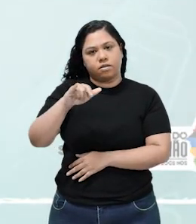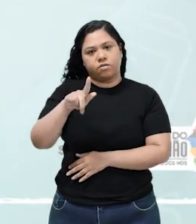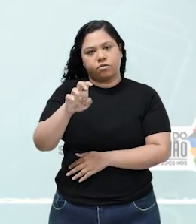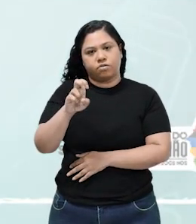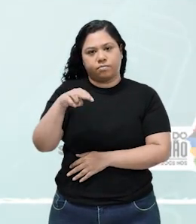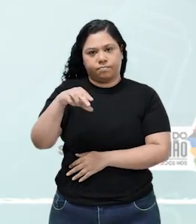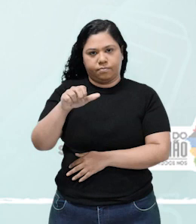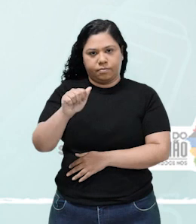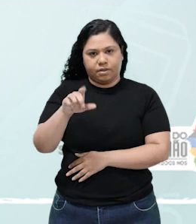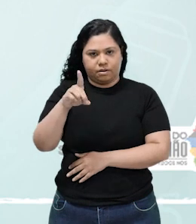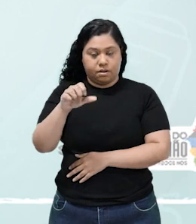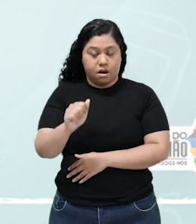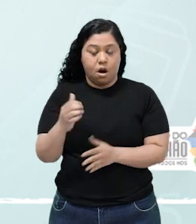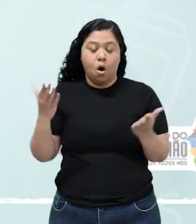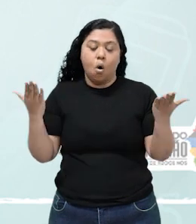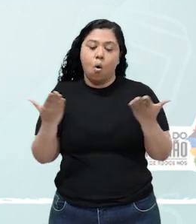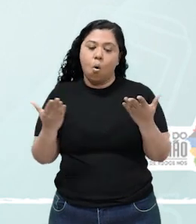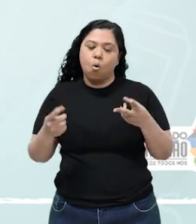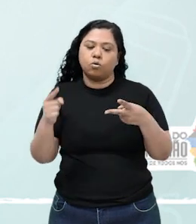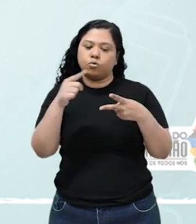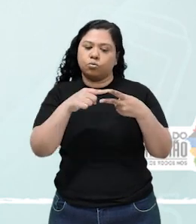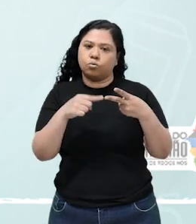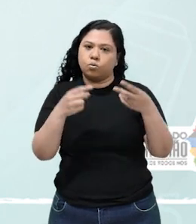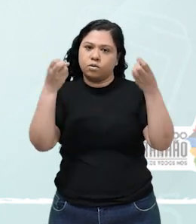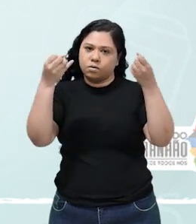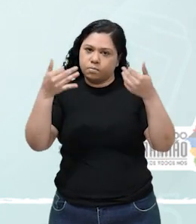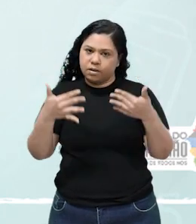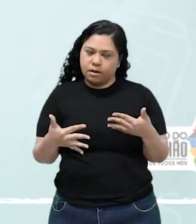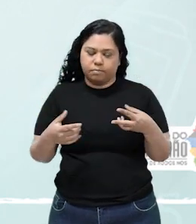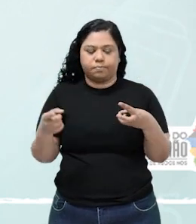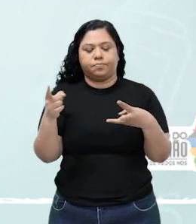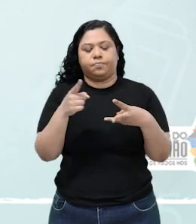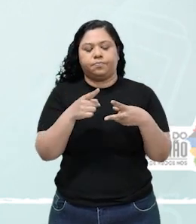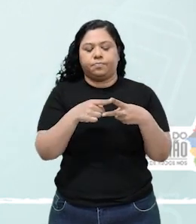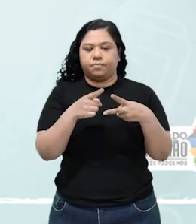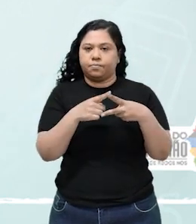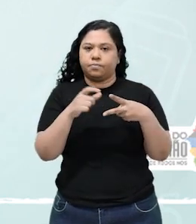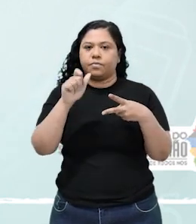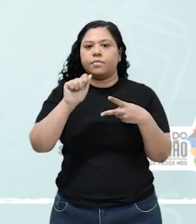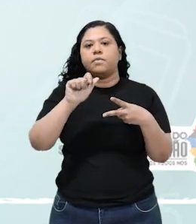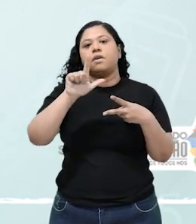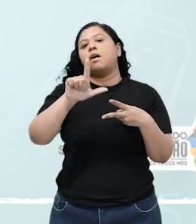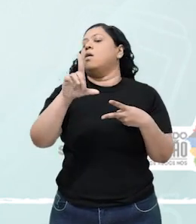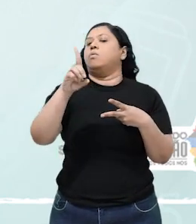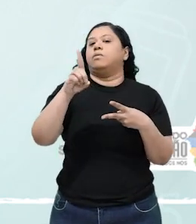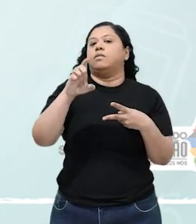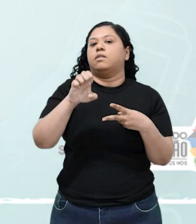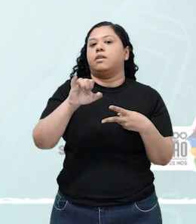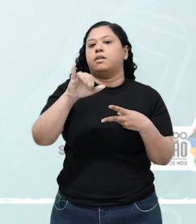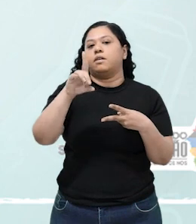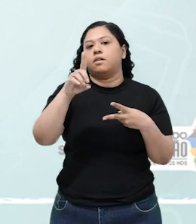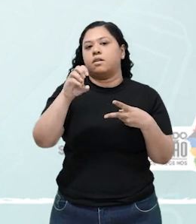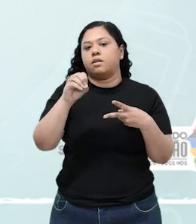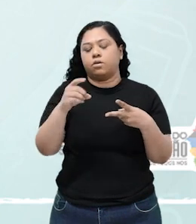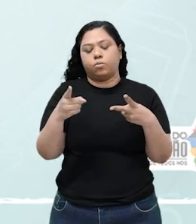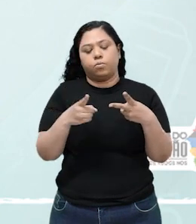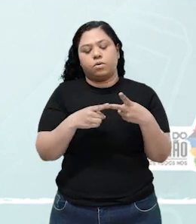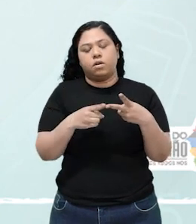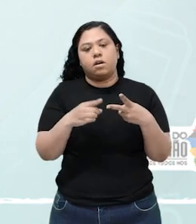trabalhar duas funções oxigenadas, a função aldeído e a função cetona. Trabalhar a